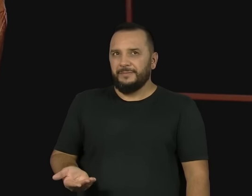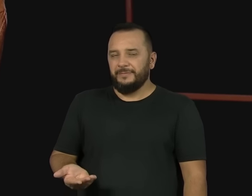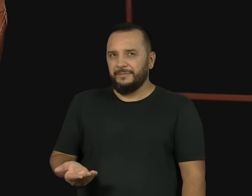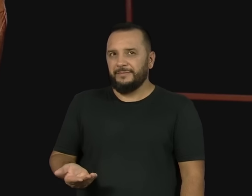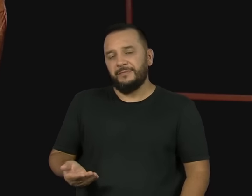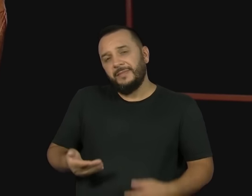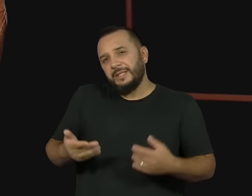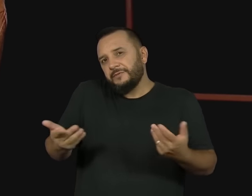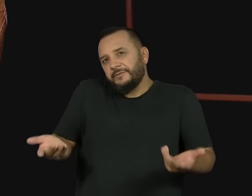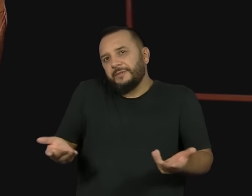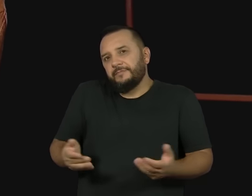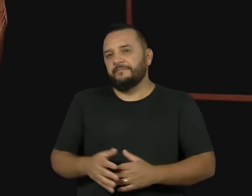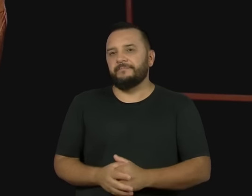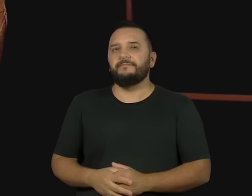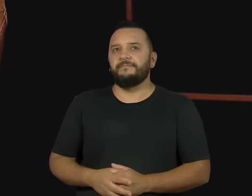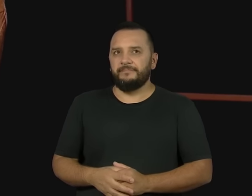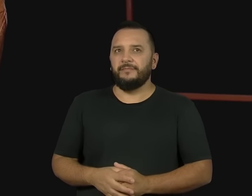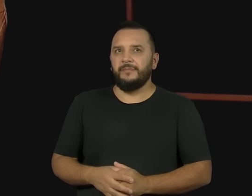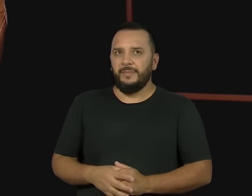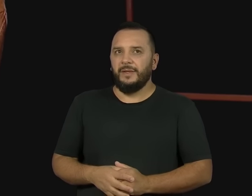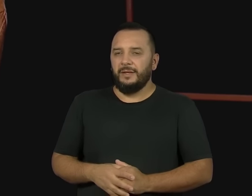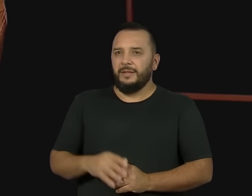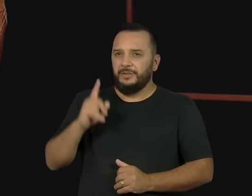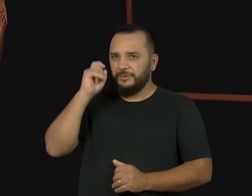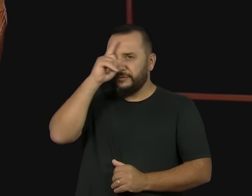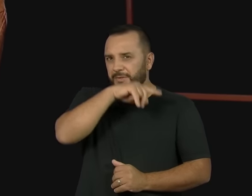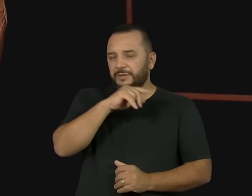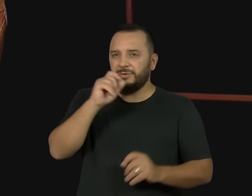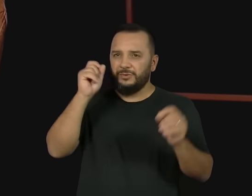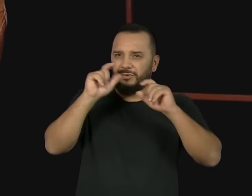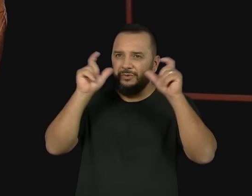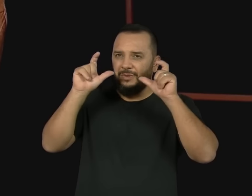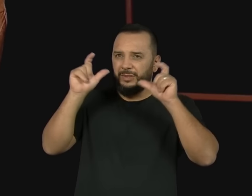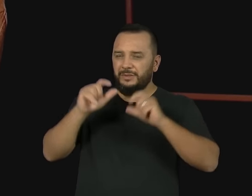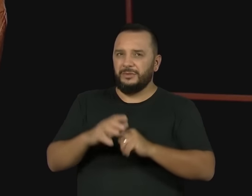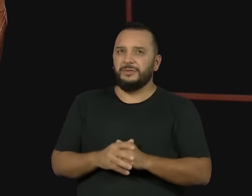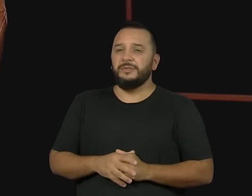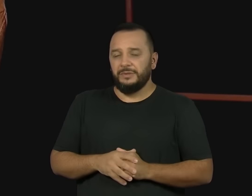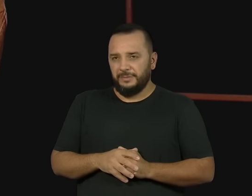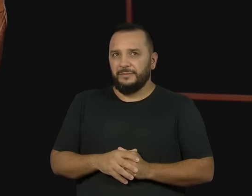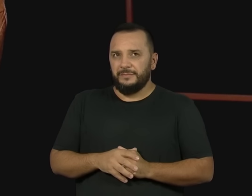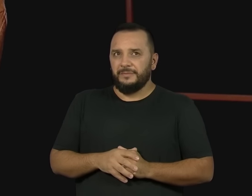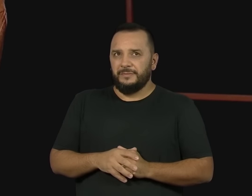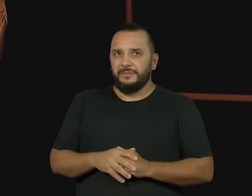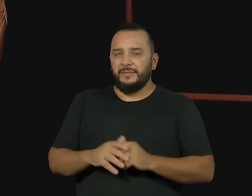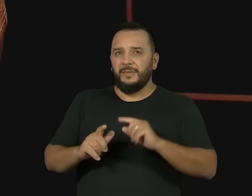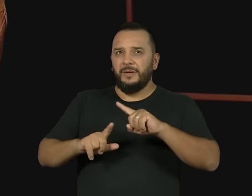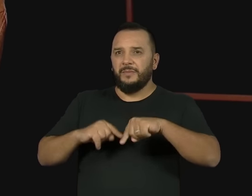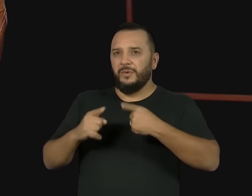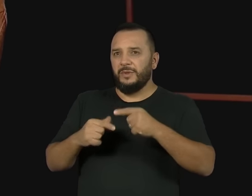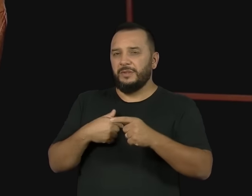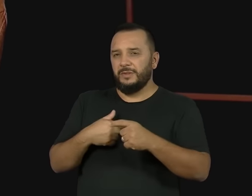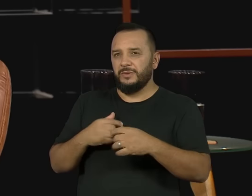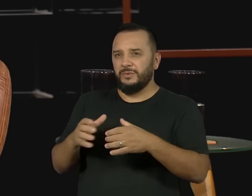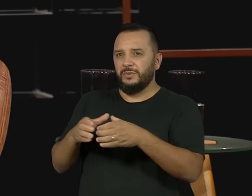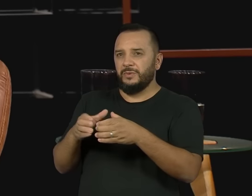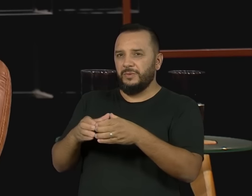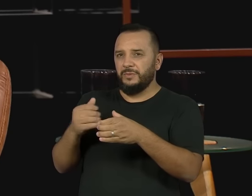Mas enfim, era bem chocante. E depois, obviamente, todos os grupos que você frequentava e tudo